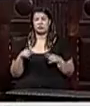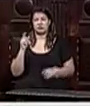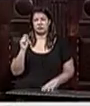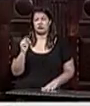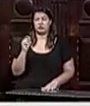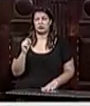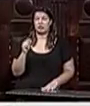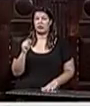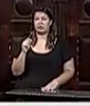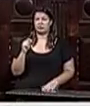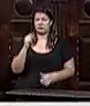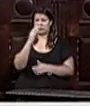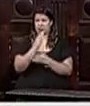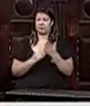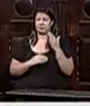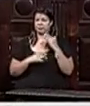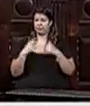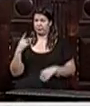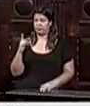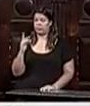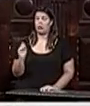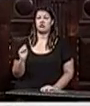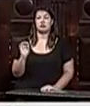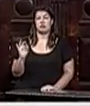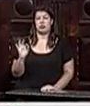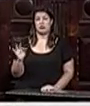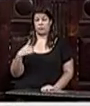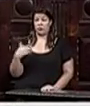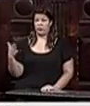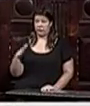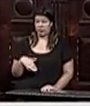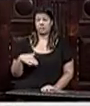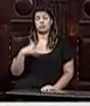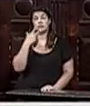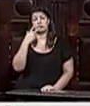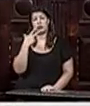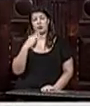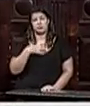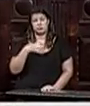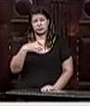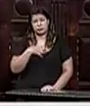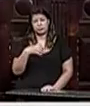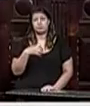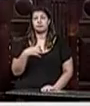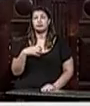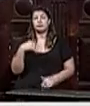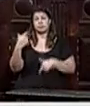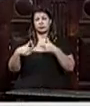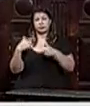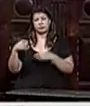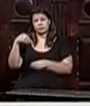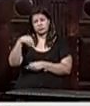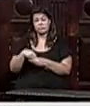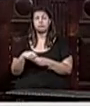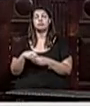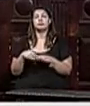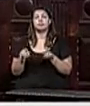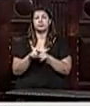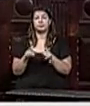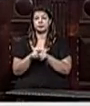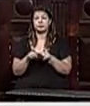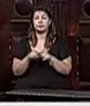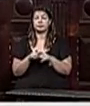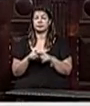desta disputa judicial no Supremo, e eu venho aqui manifestar toda a minha solidariedade aos animadores culturais. Nós estamos falando aqui de